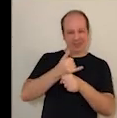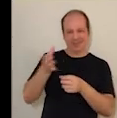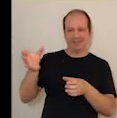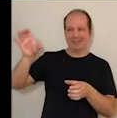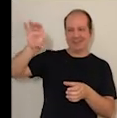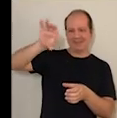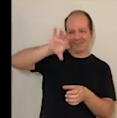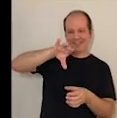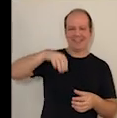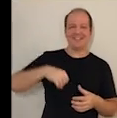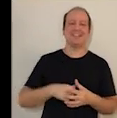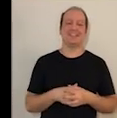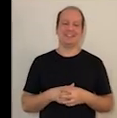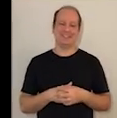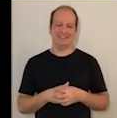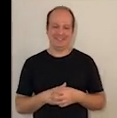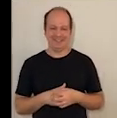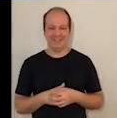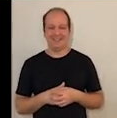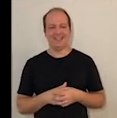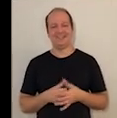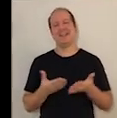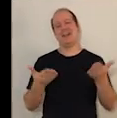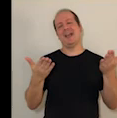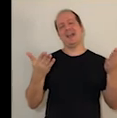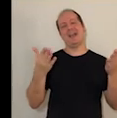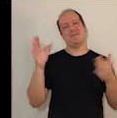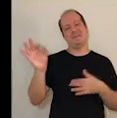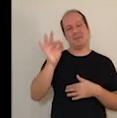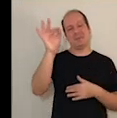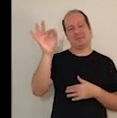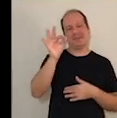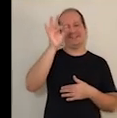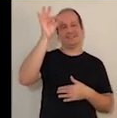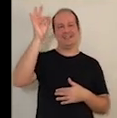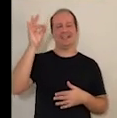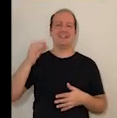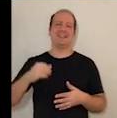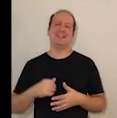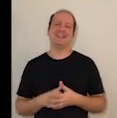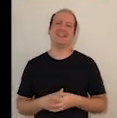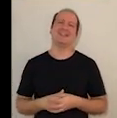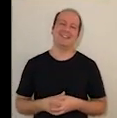Um brinde à inteligência humana! Mestre Volpone, deixa eu te servir!